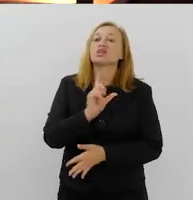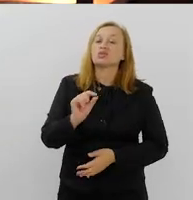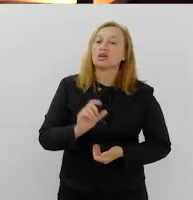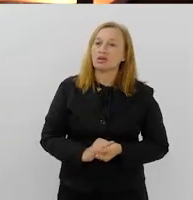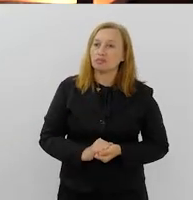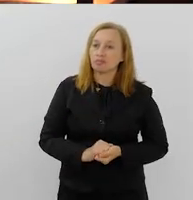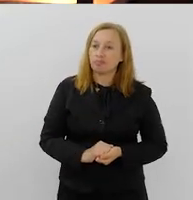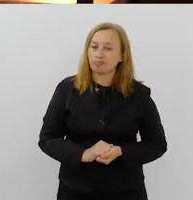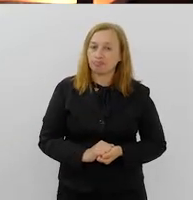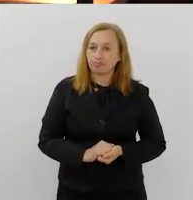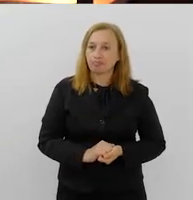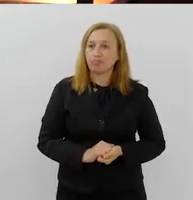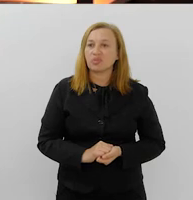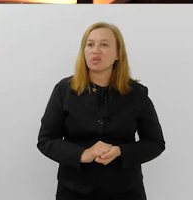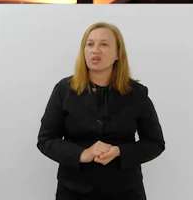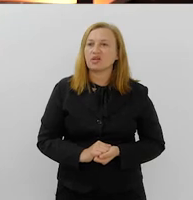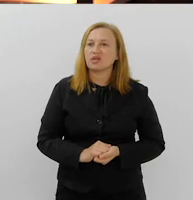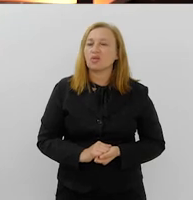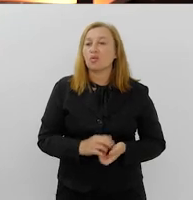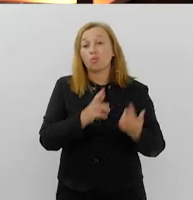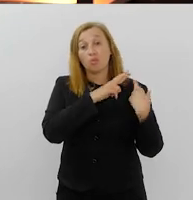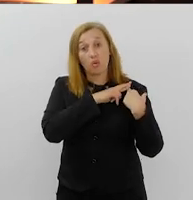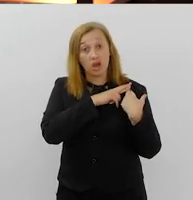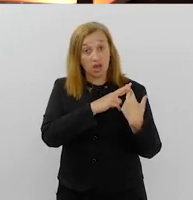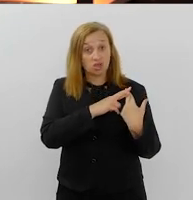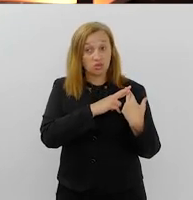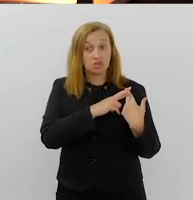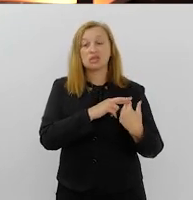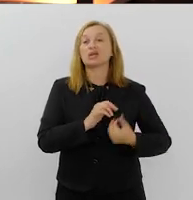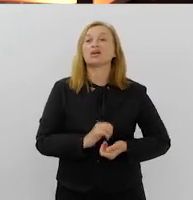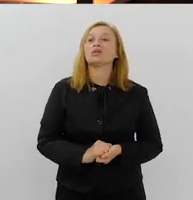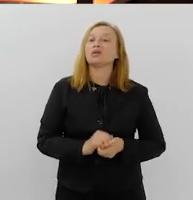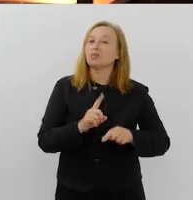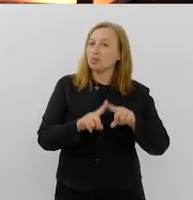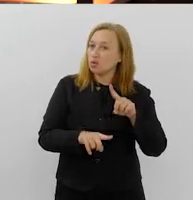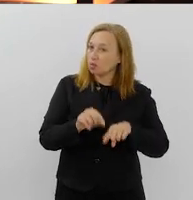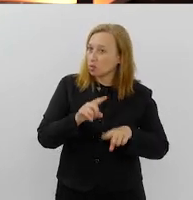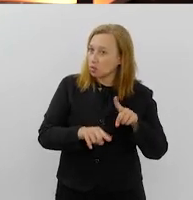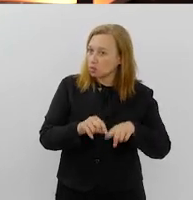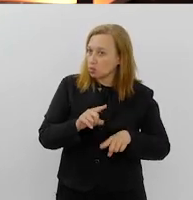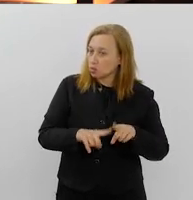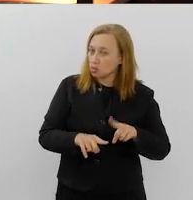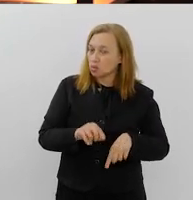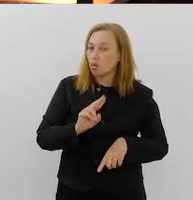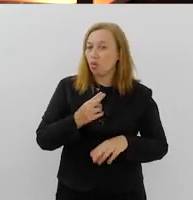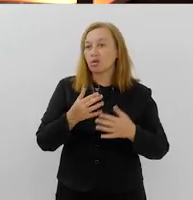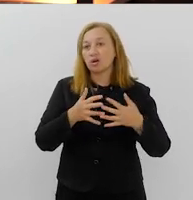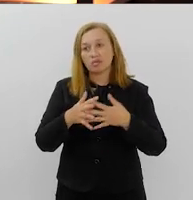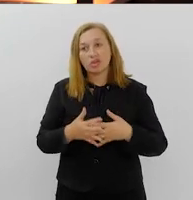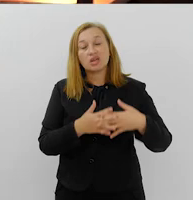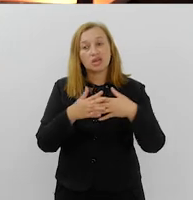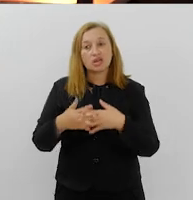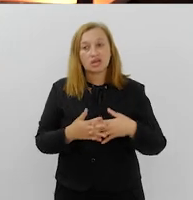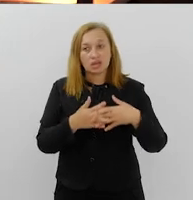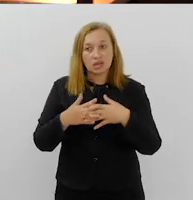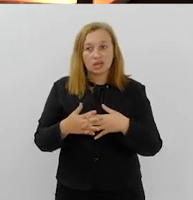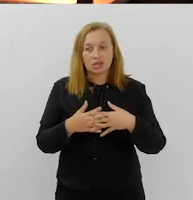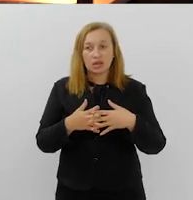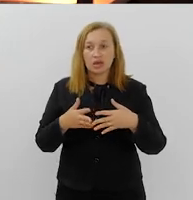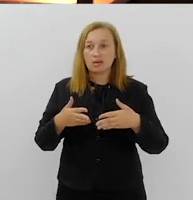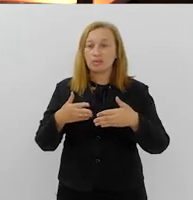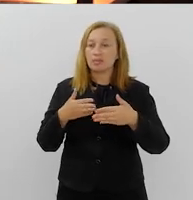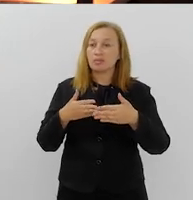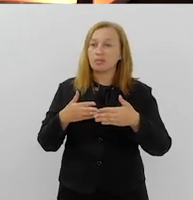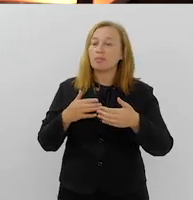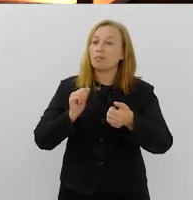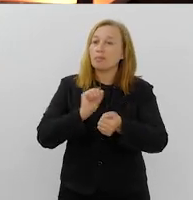que acontece? Na grande maioria, o responsável pela carreta ou pelo caminhão, se ele tiver